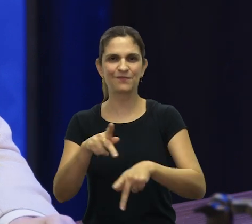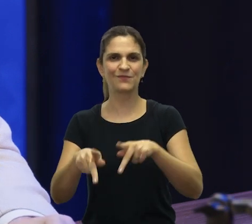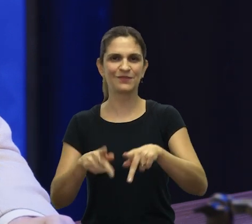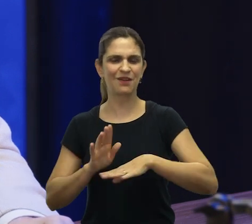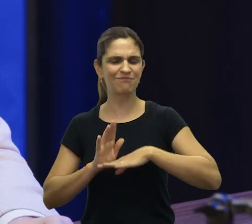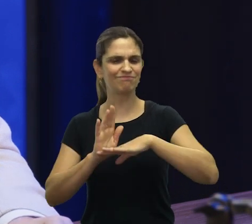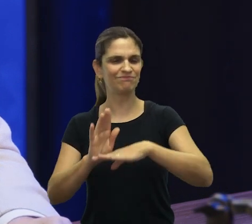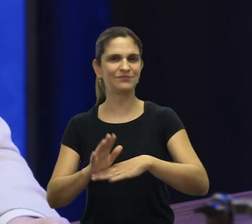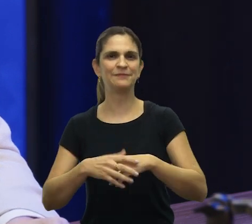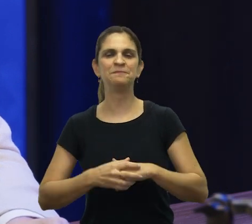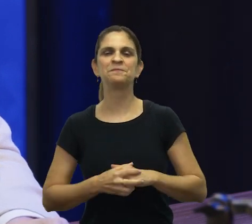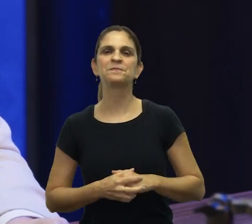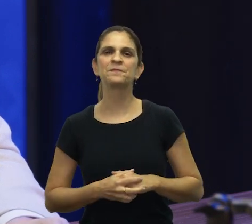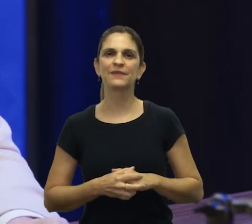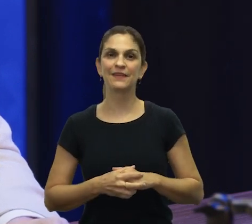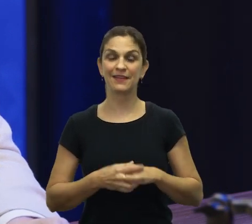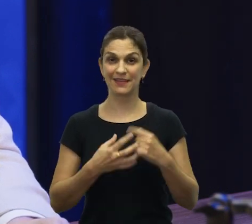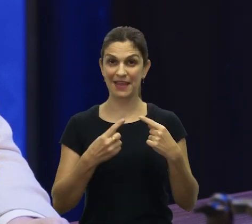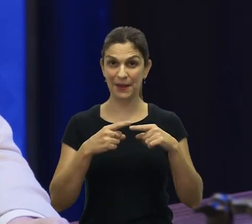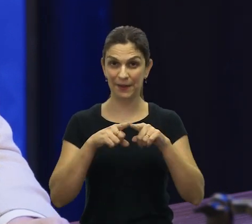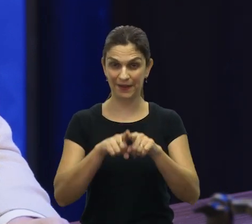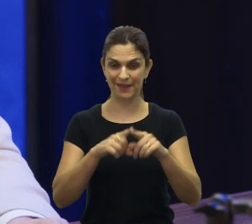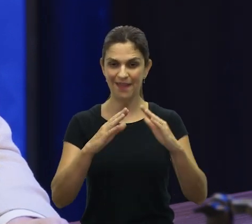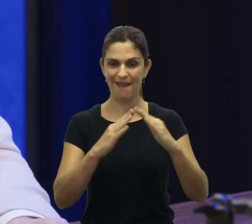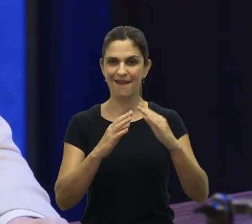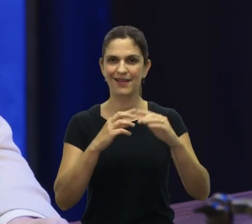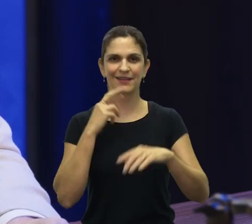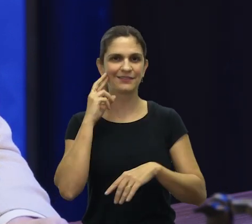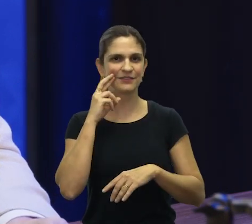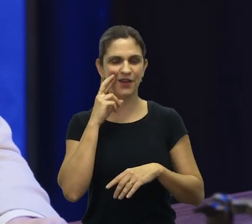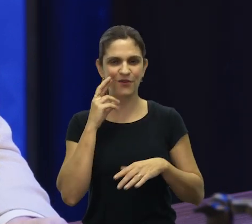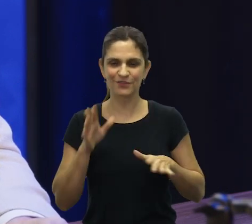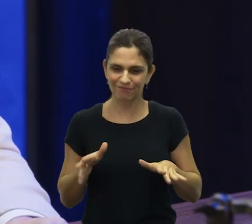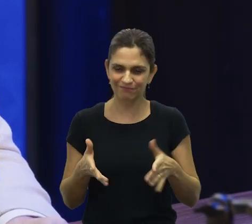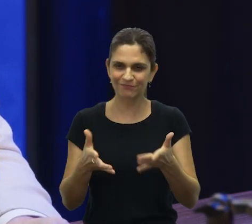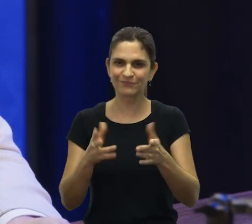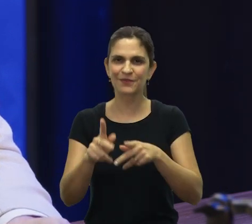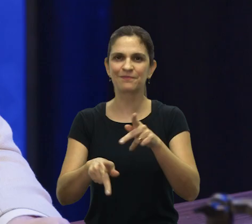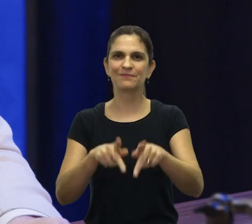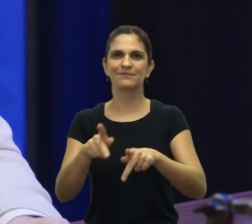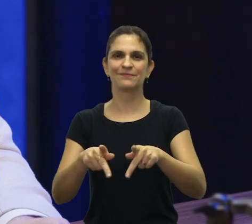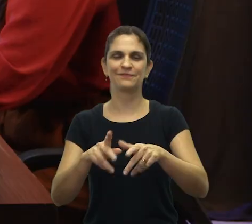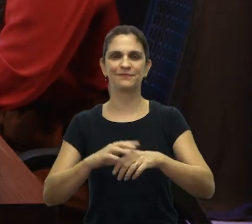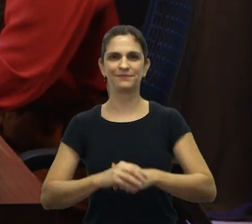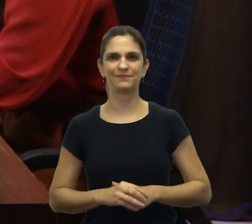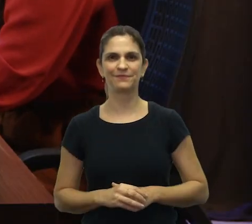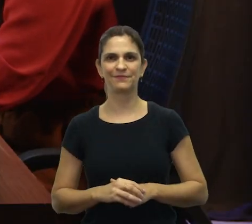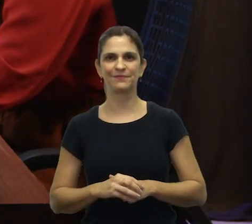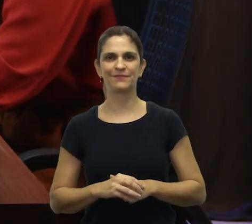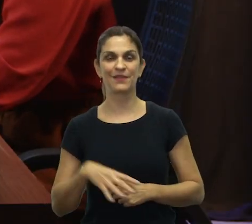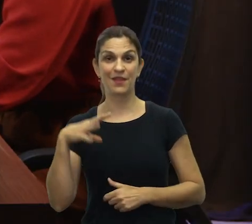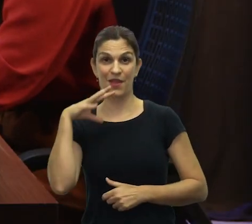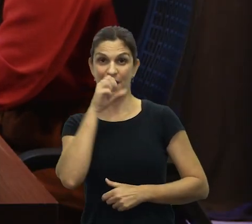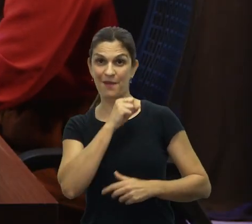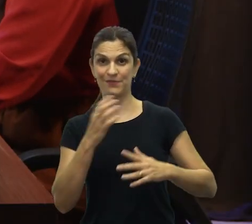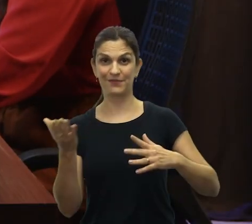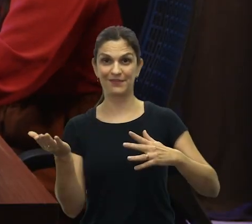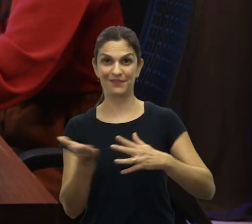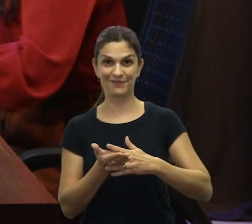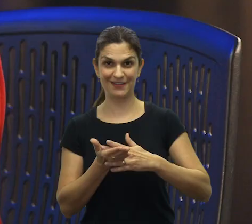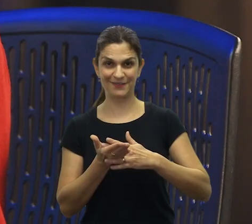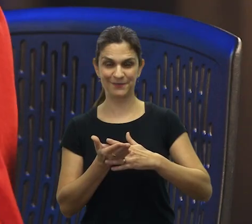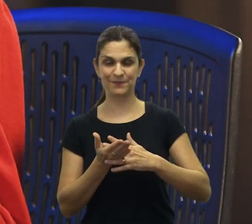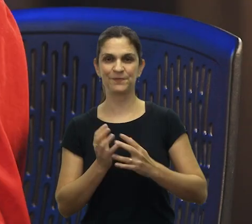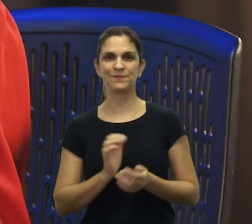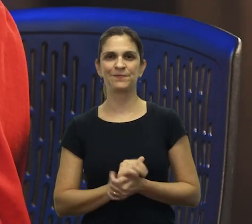uma parceira do poder público para que a gente possa fazer esse atendimento à população. Agora nós vamos ir para um rápido